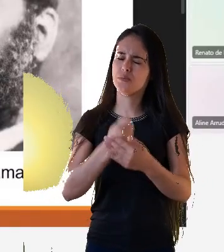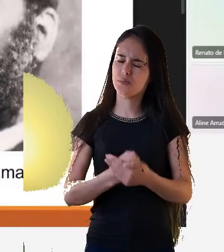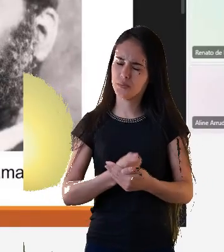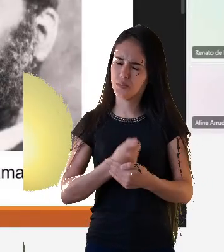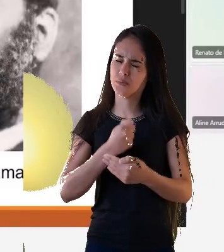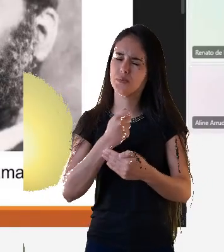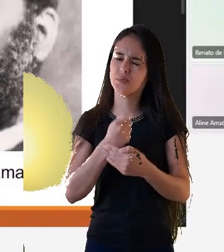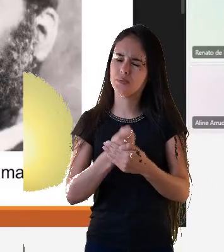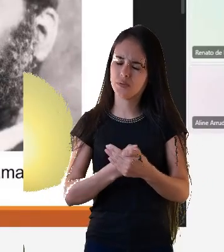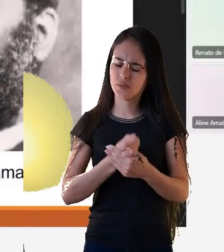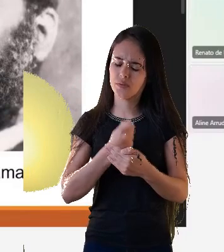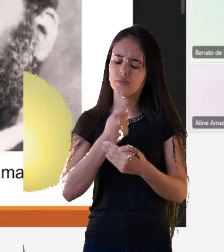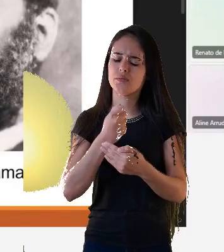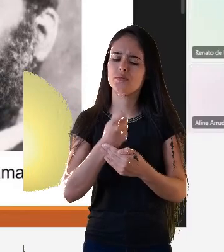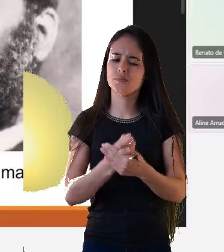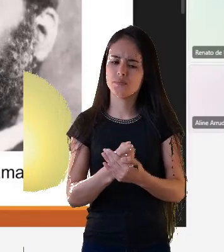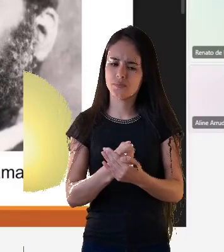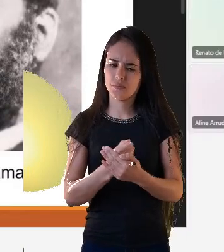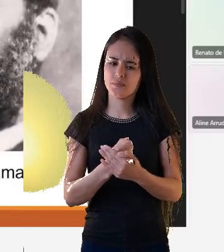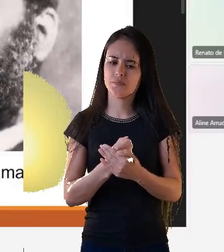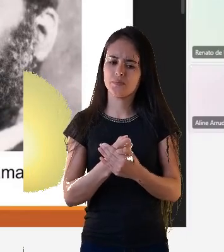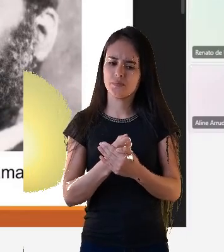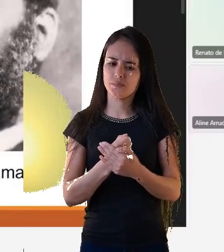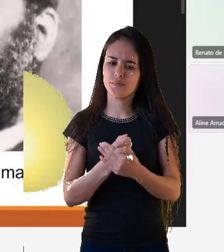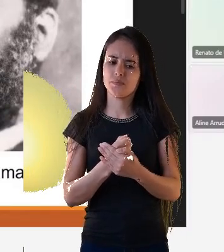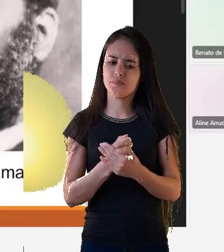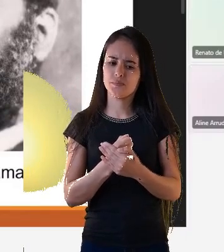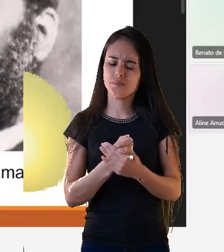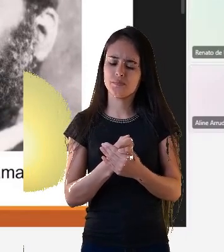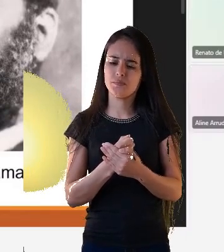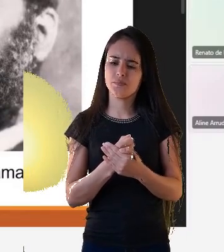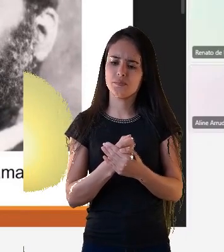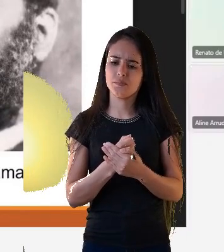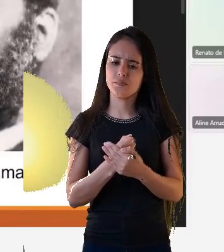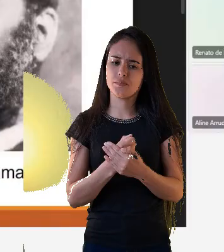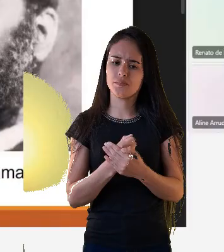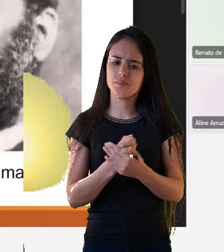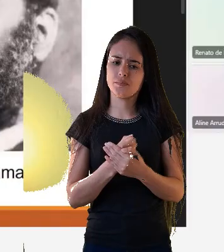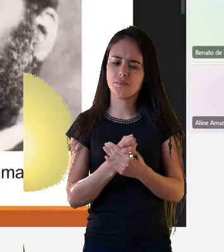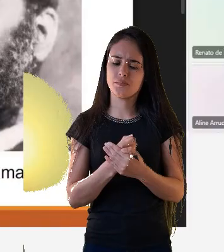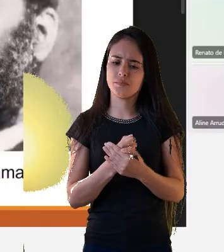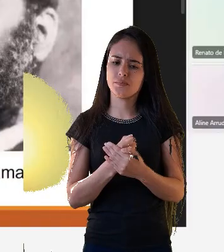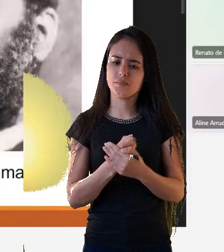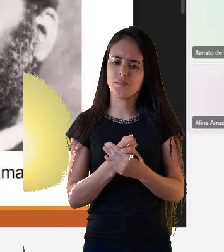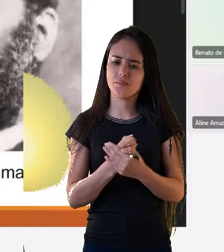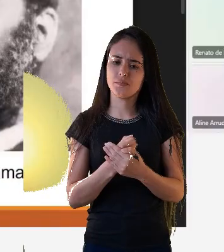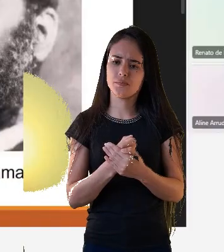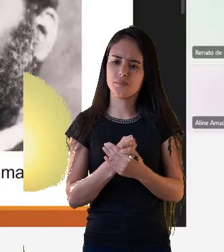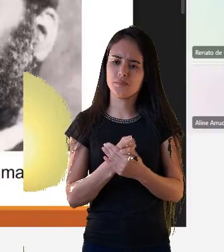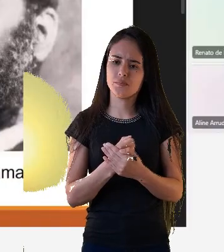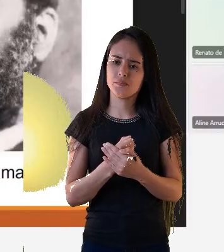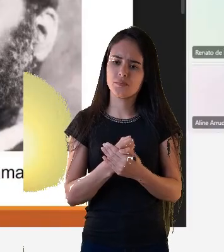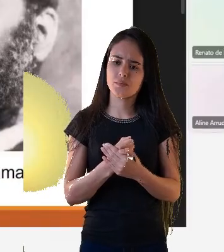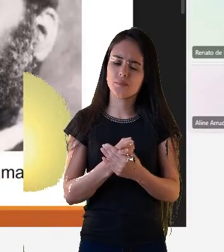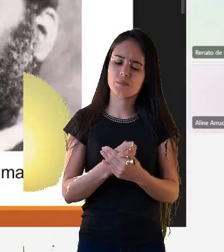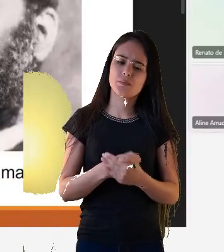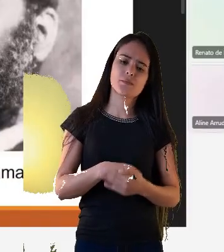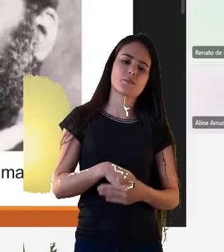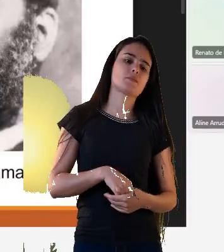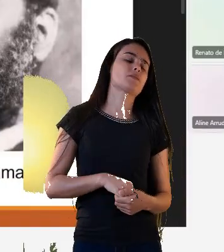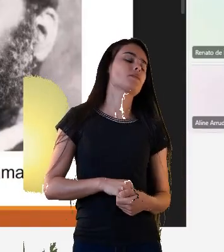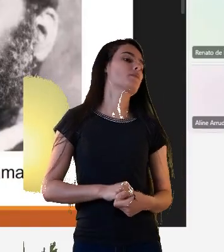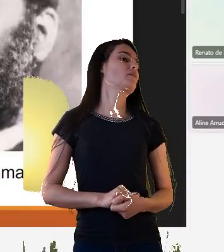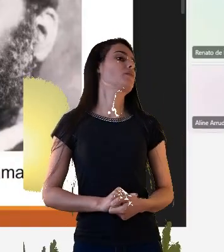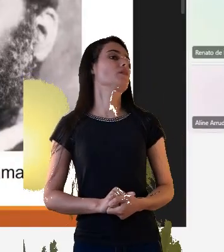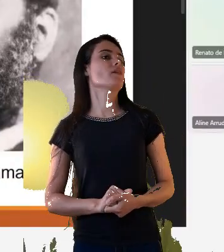abolicionistas muito importantes, né? Que juntos lutaram pela abolição e